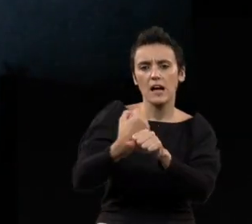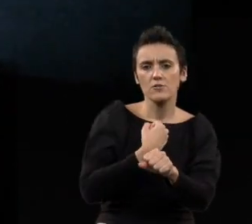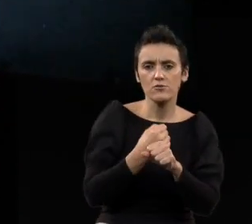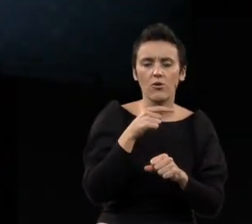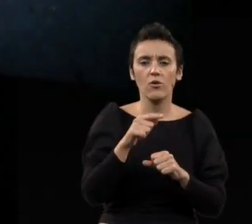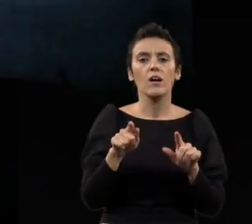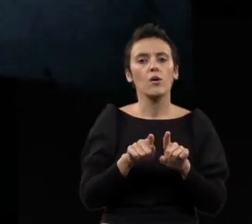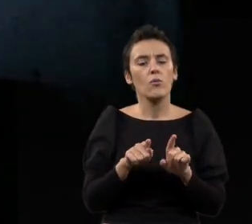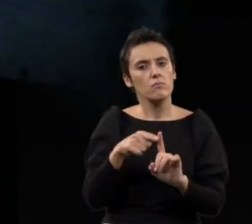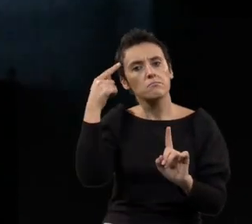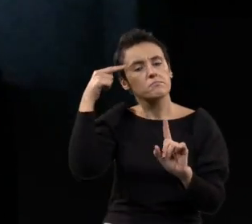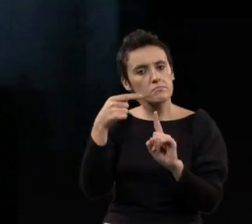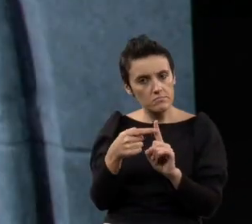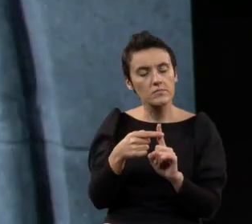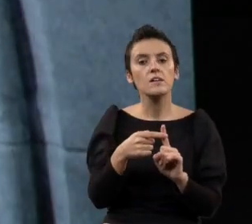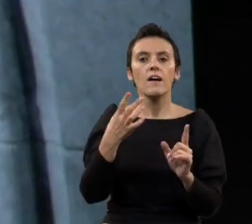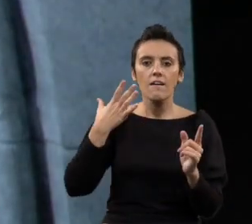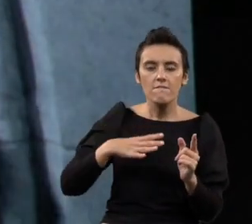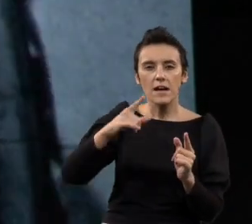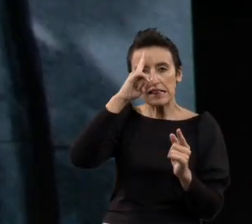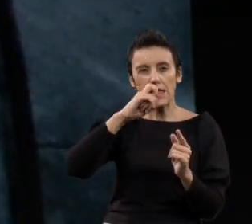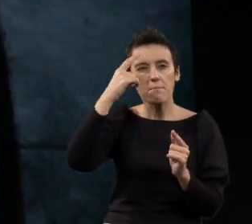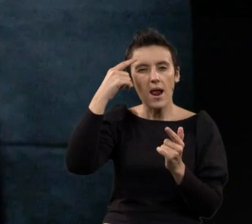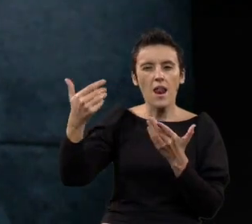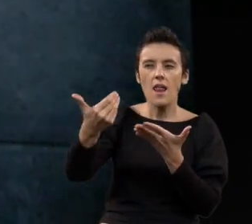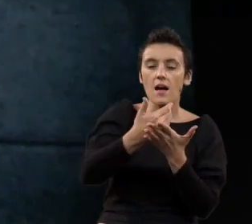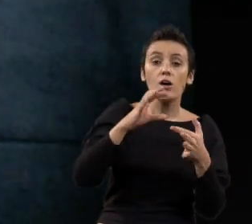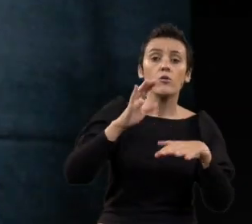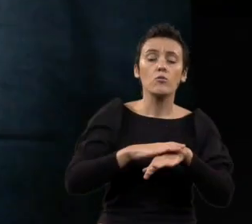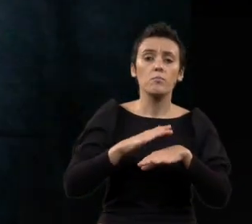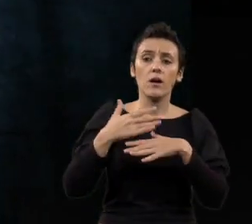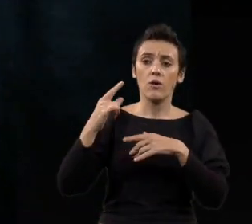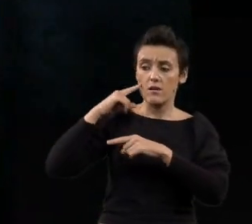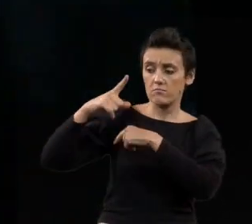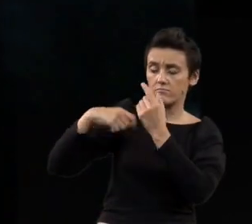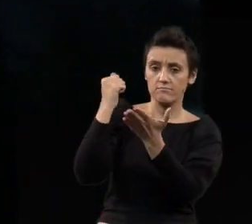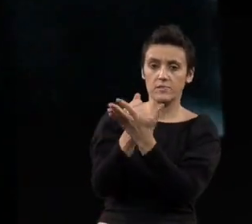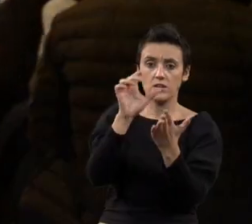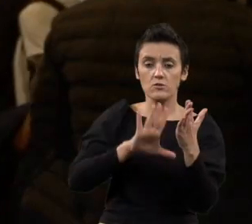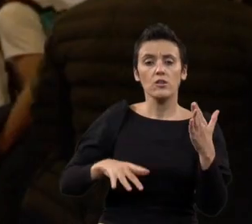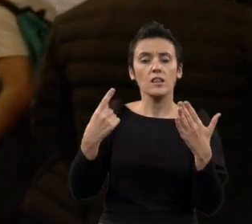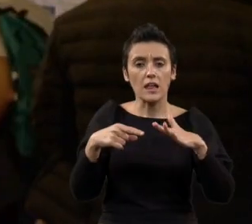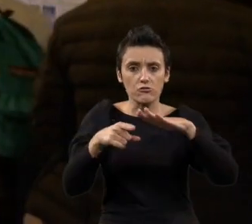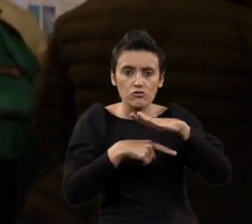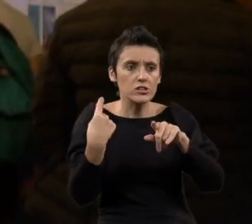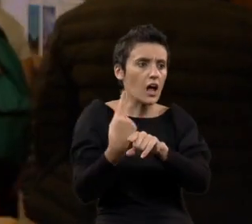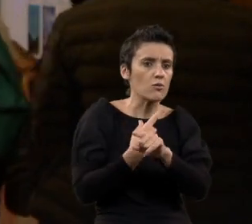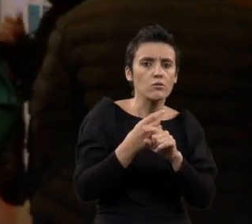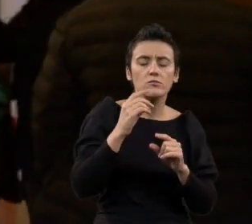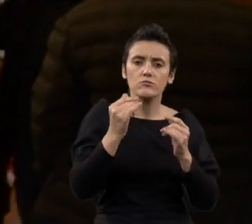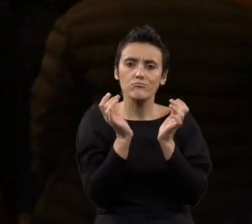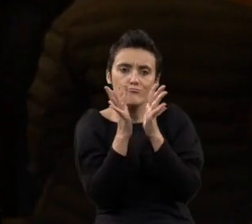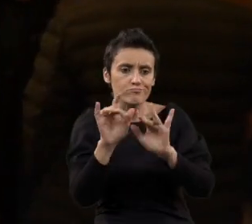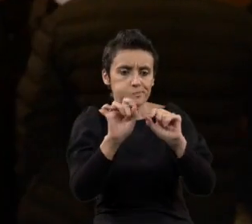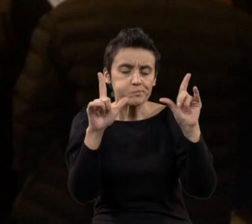sobretudo recuperar e aproveitar as oportunidades da digitalização do património nacional cinematográfico e, a partir daí, procurar dar